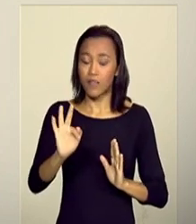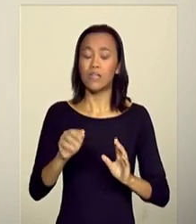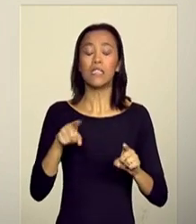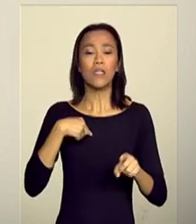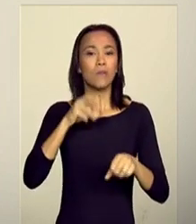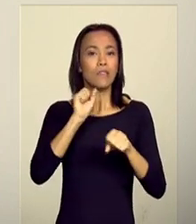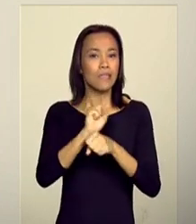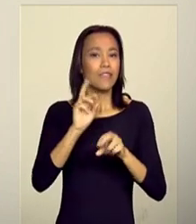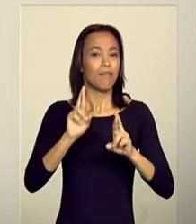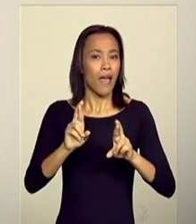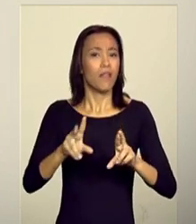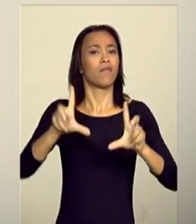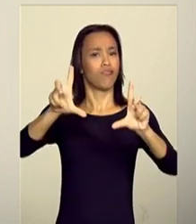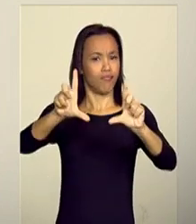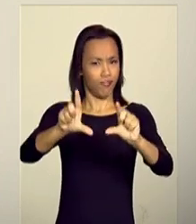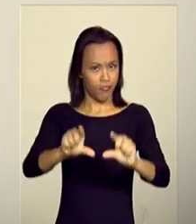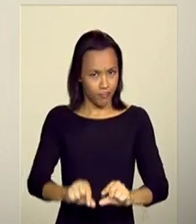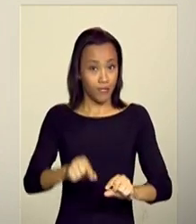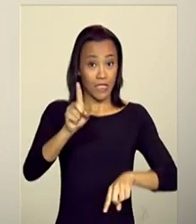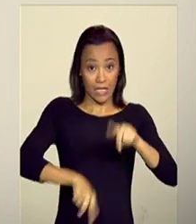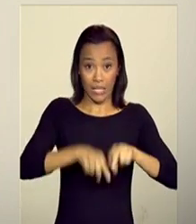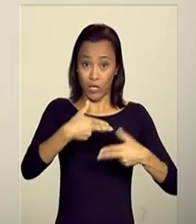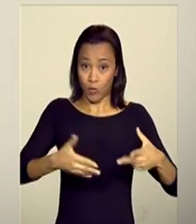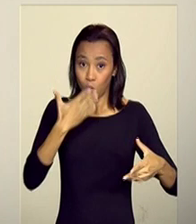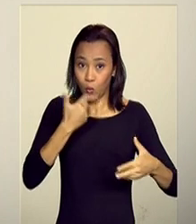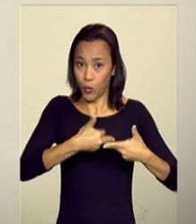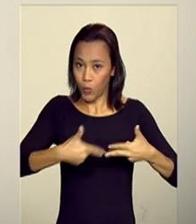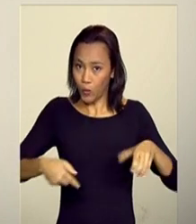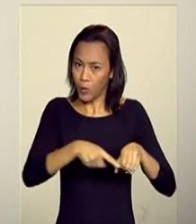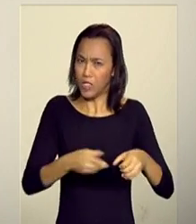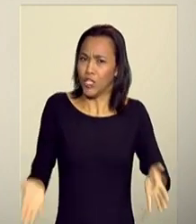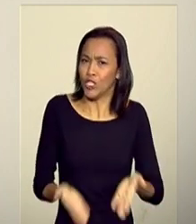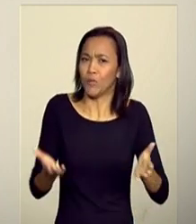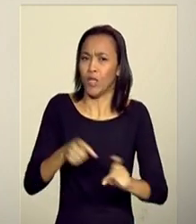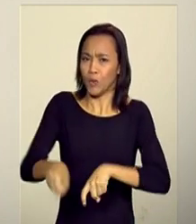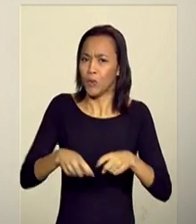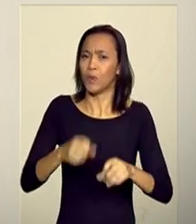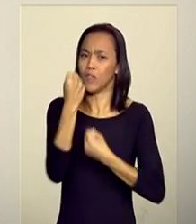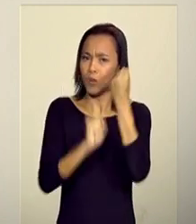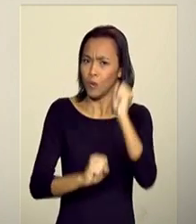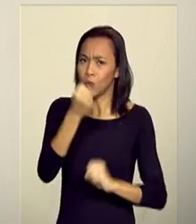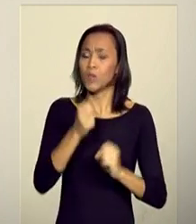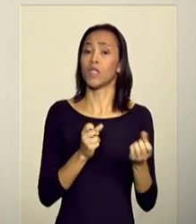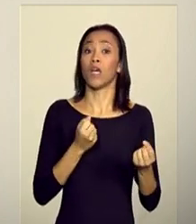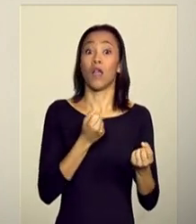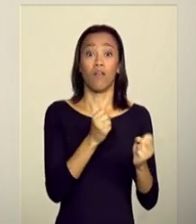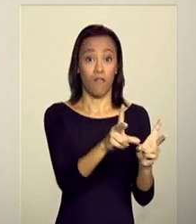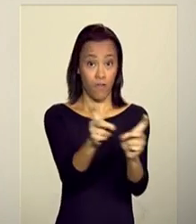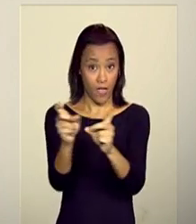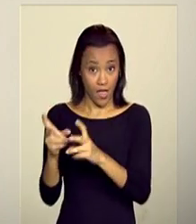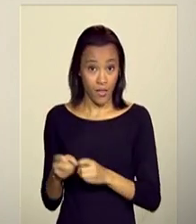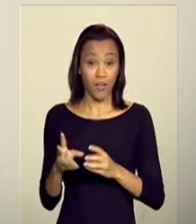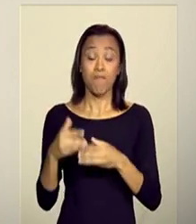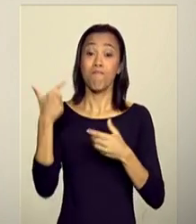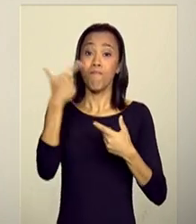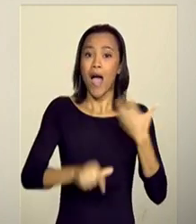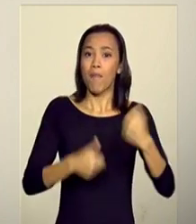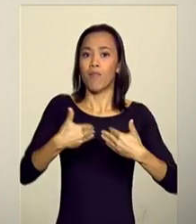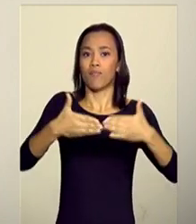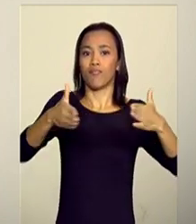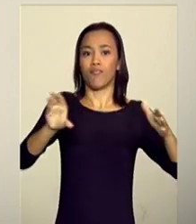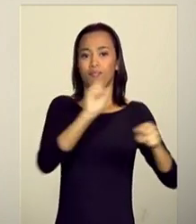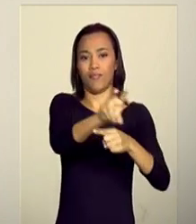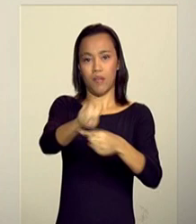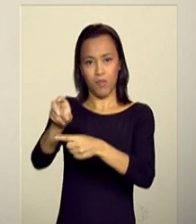espero que isso baixo o preço desses produtos e estimular a agricultura a indústria eo comércio trazendo mais